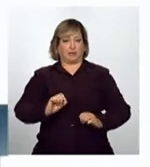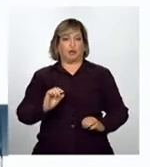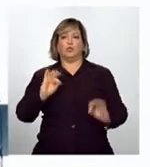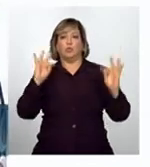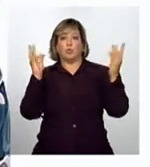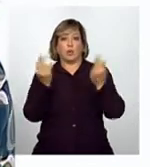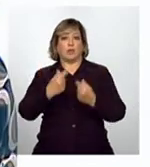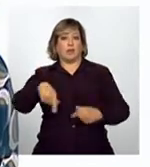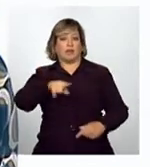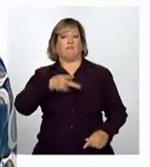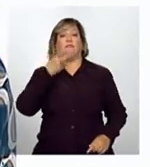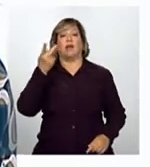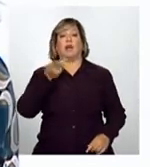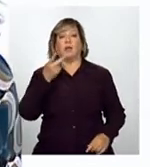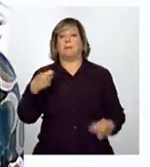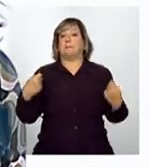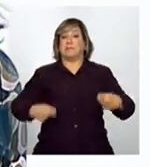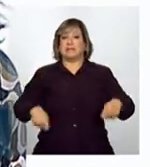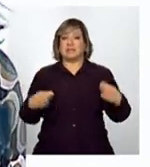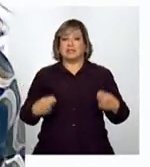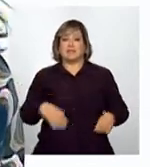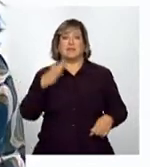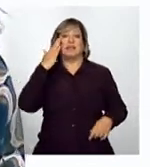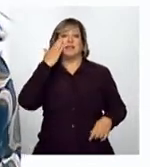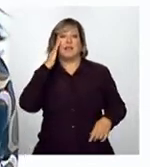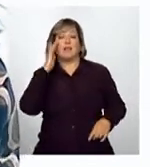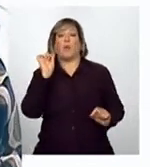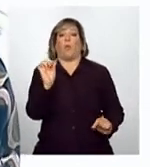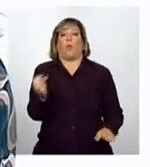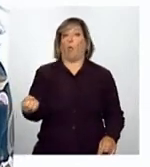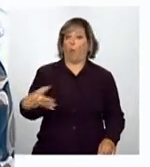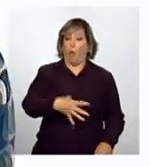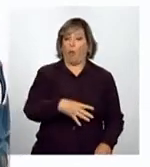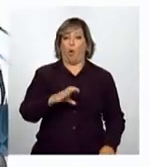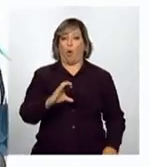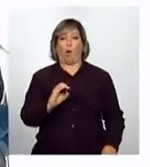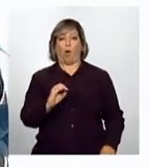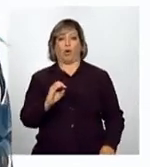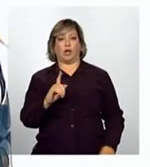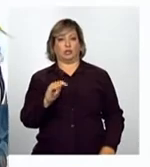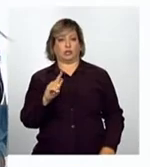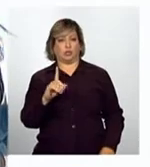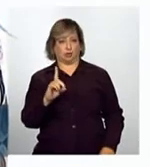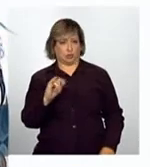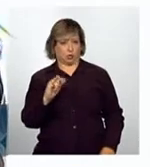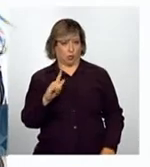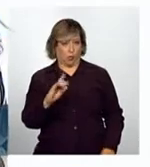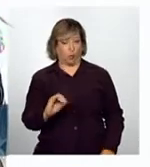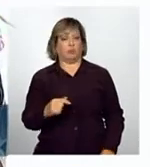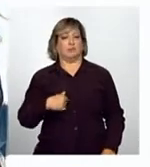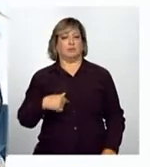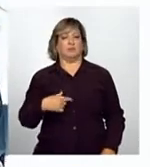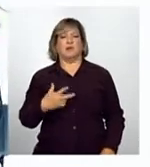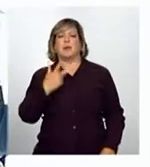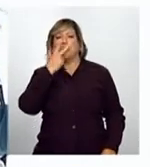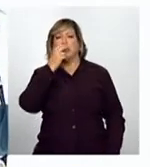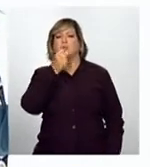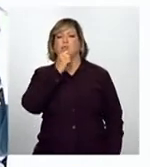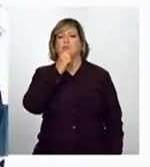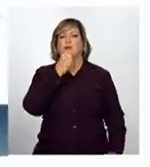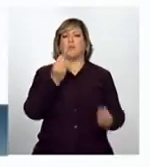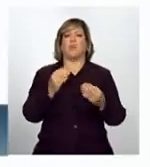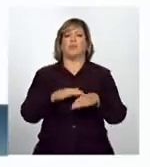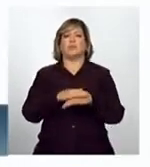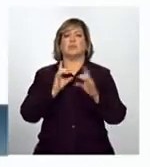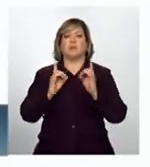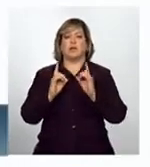precisavam digerir as novidades do código e tal. E parece que não houve muito diálogo na reta final.